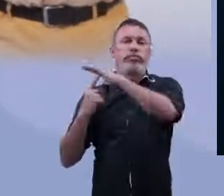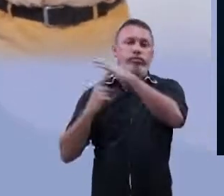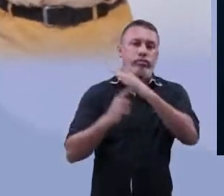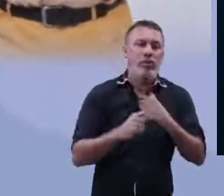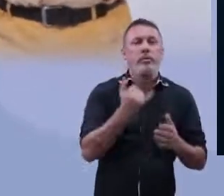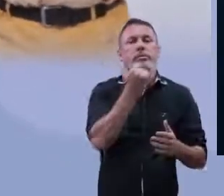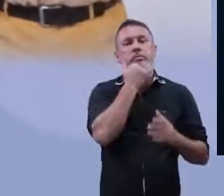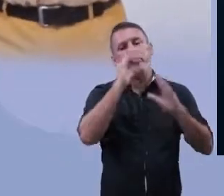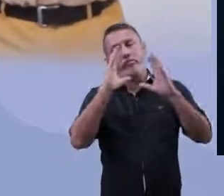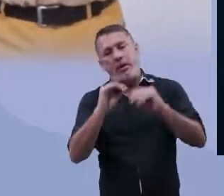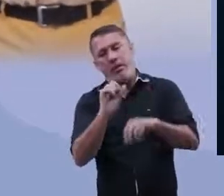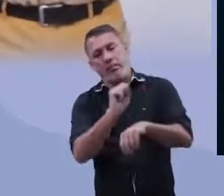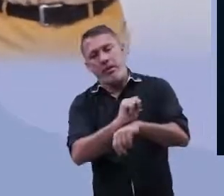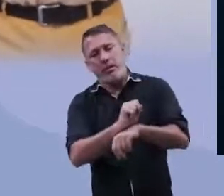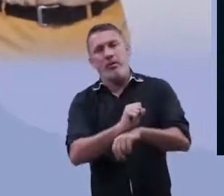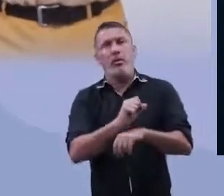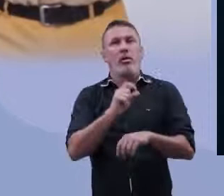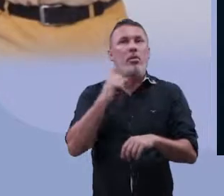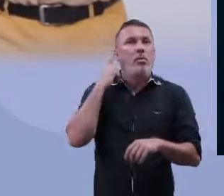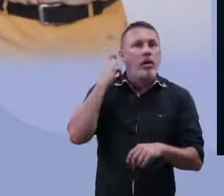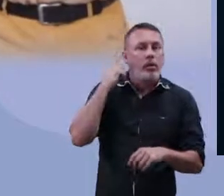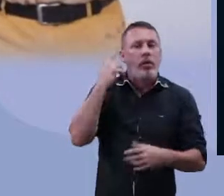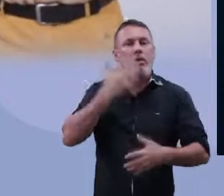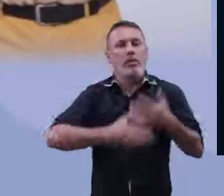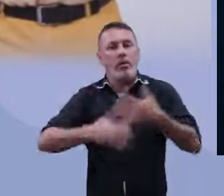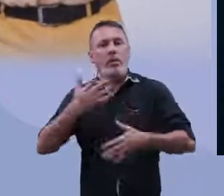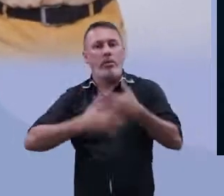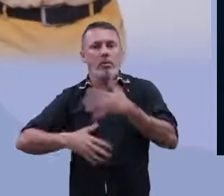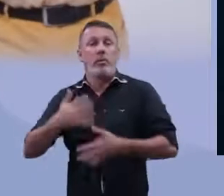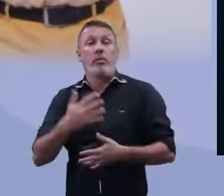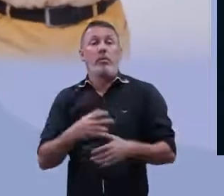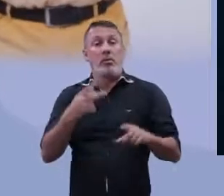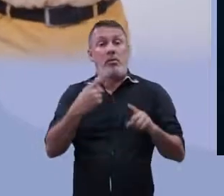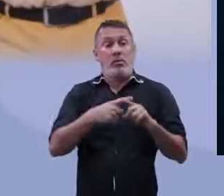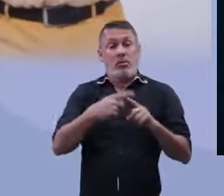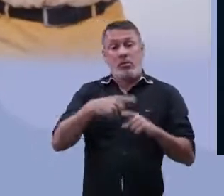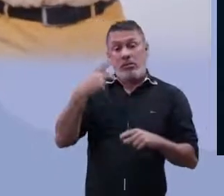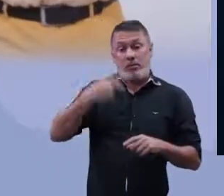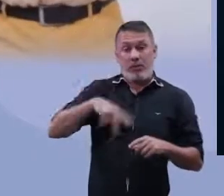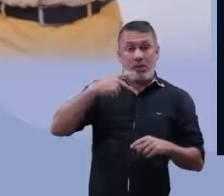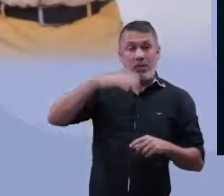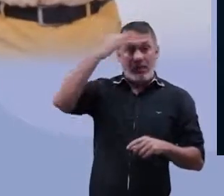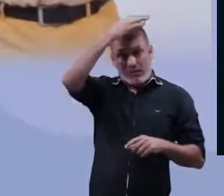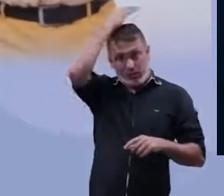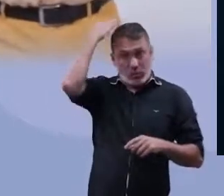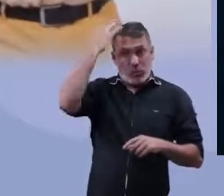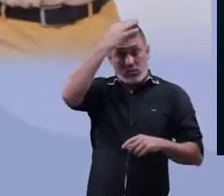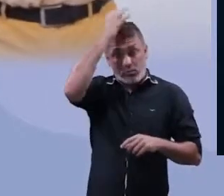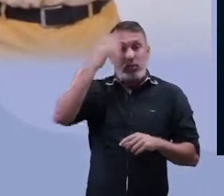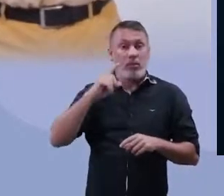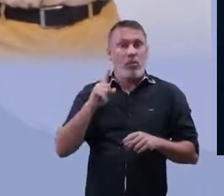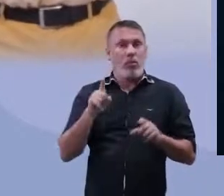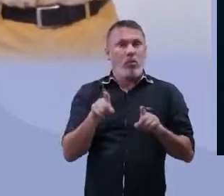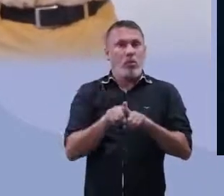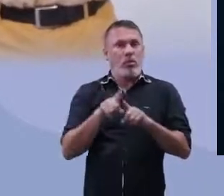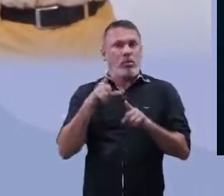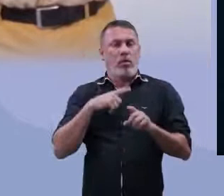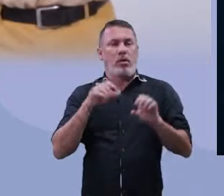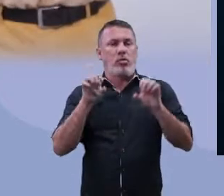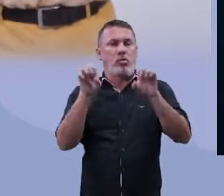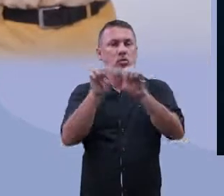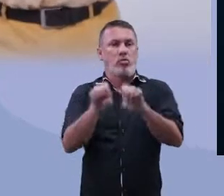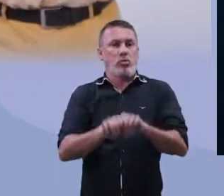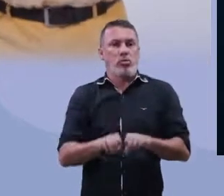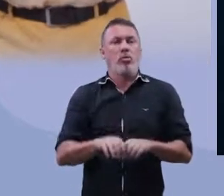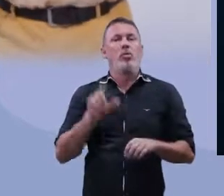sendo, o Espírito Santo, né, está inserido, né, faz parte dessa estrutura petrolífera, né,